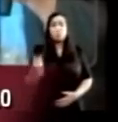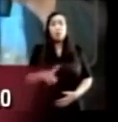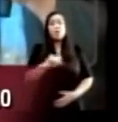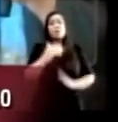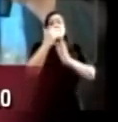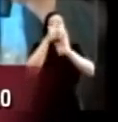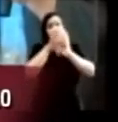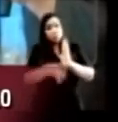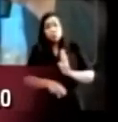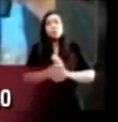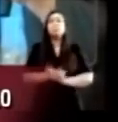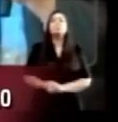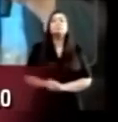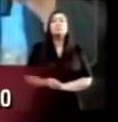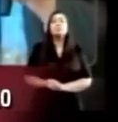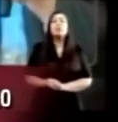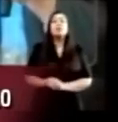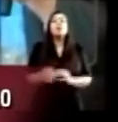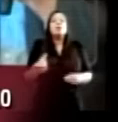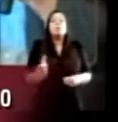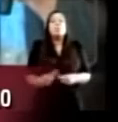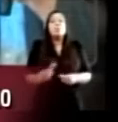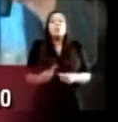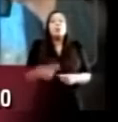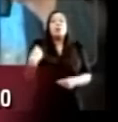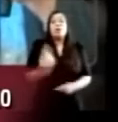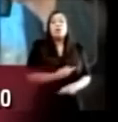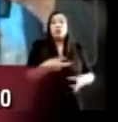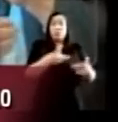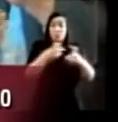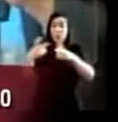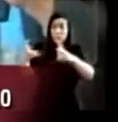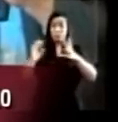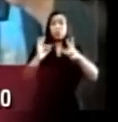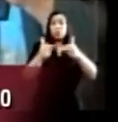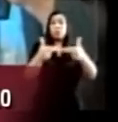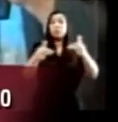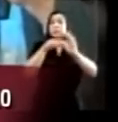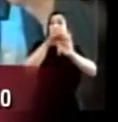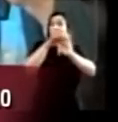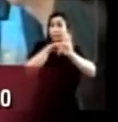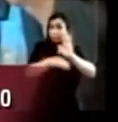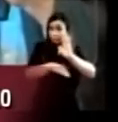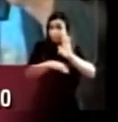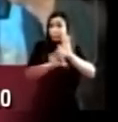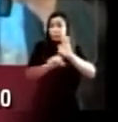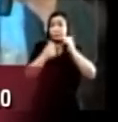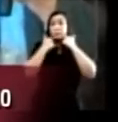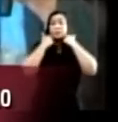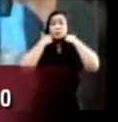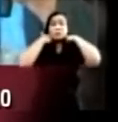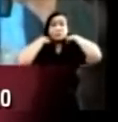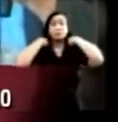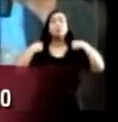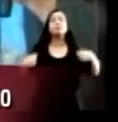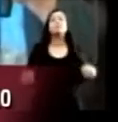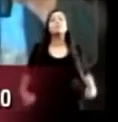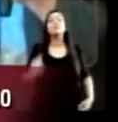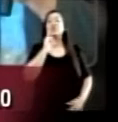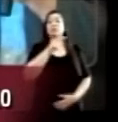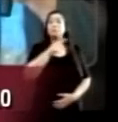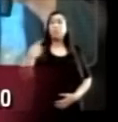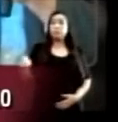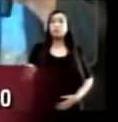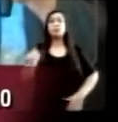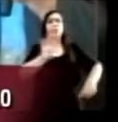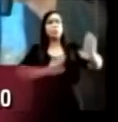Paciência que esse número de óbitos vai cair, porque nós estamos vendo que tudo está caindo, e caiu. Volto a afirmar para vocês,